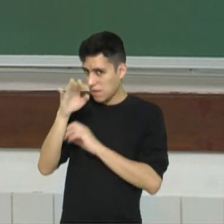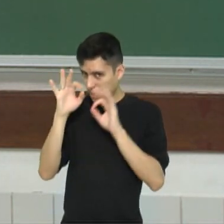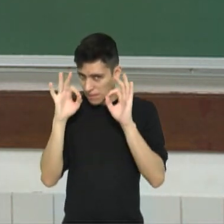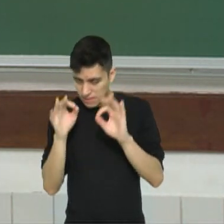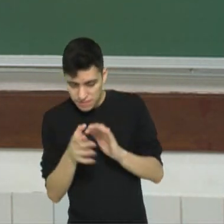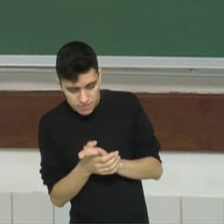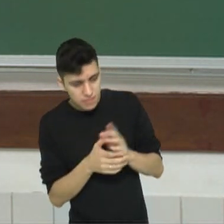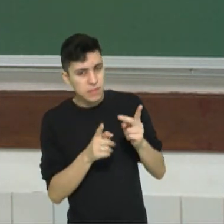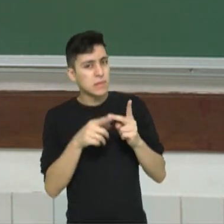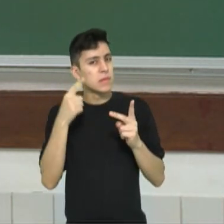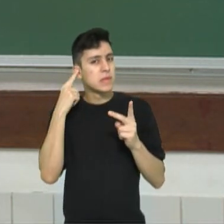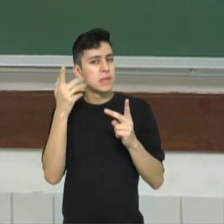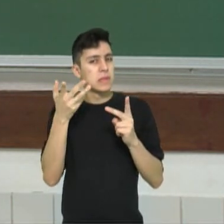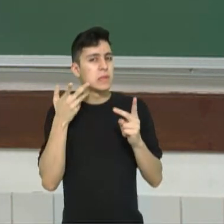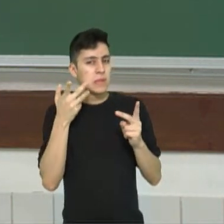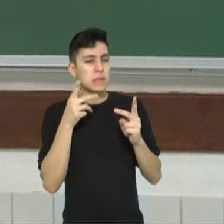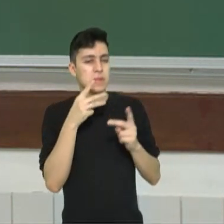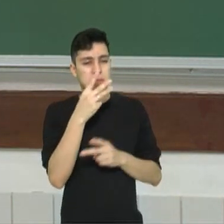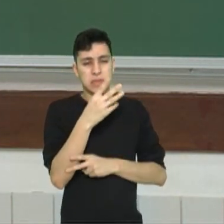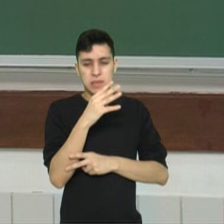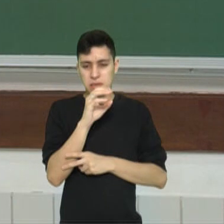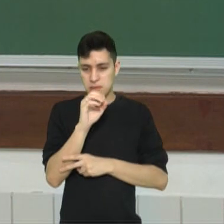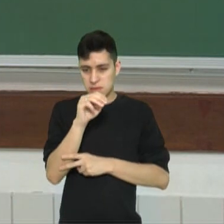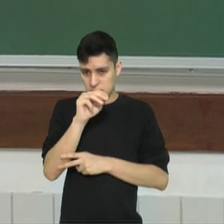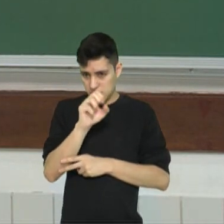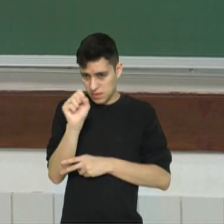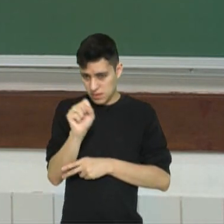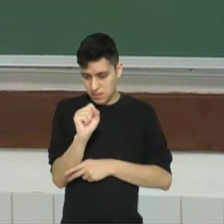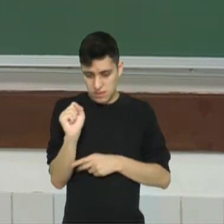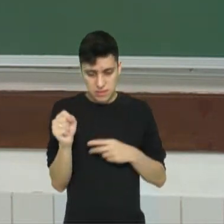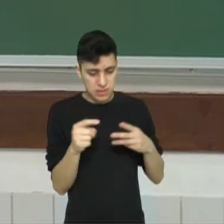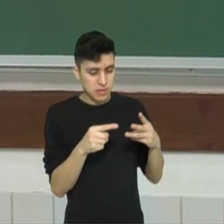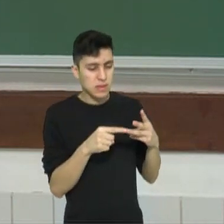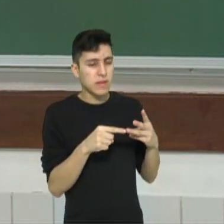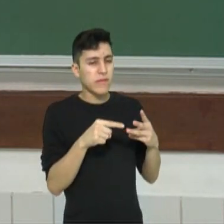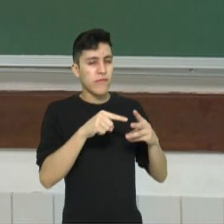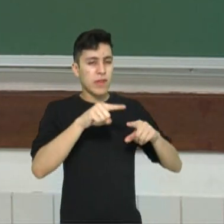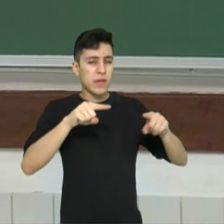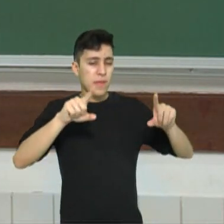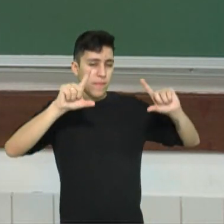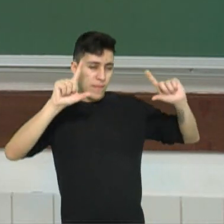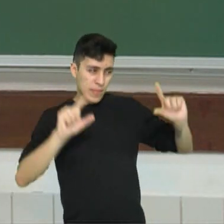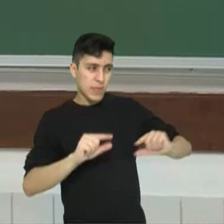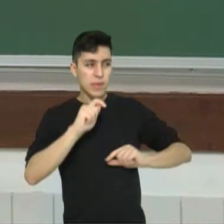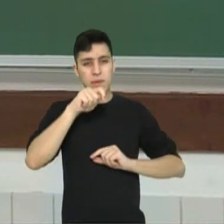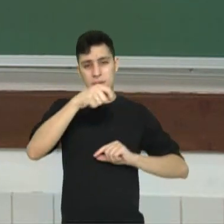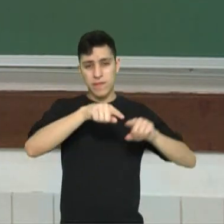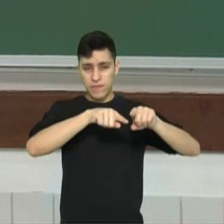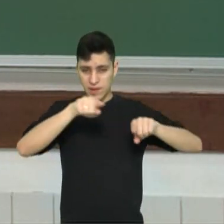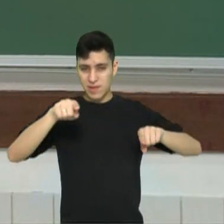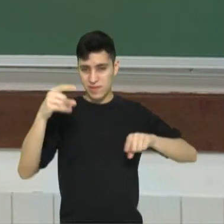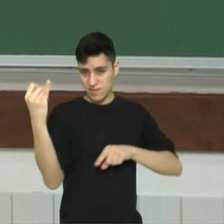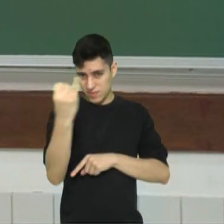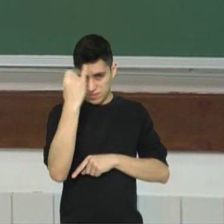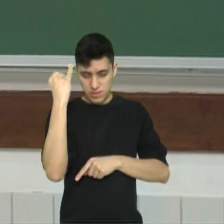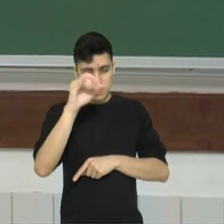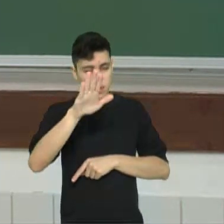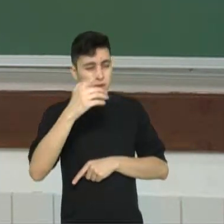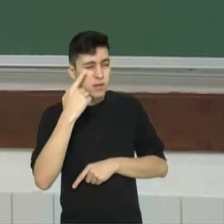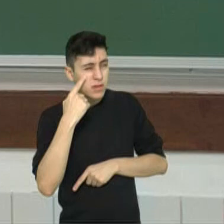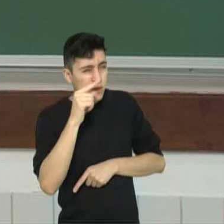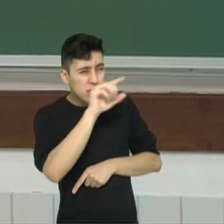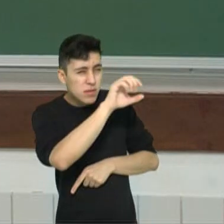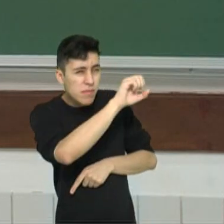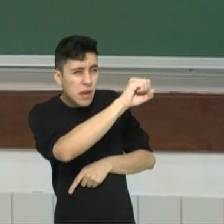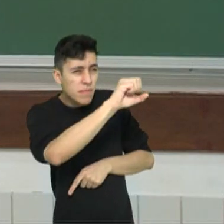Velocidade do som, 340 metros por segundo. E aqui, a menor frequência, que ele chama, então, de frequência fundamental. Então, muito cuidado com